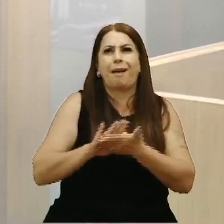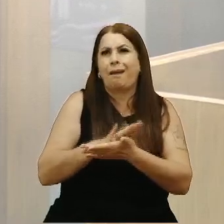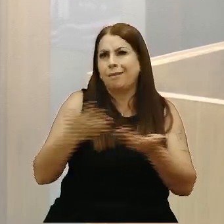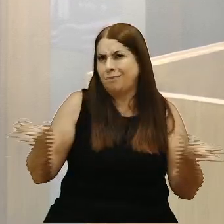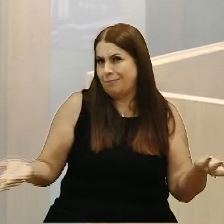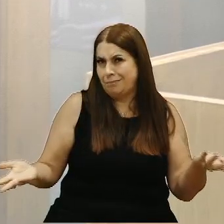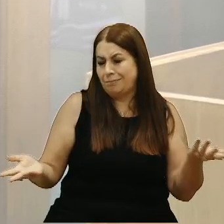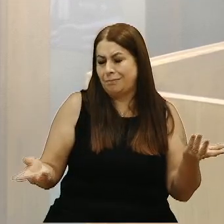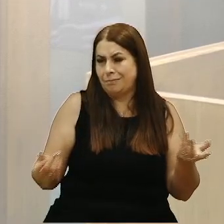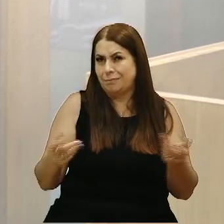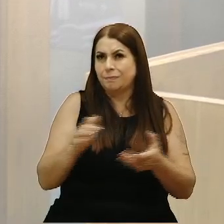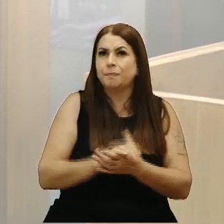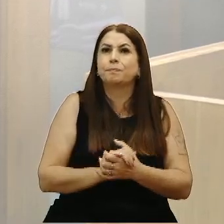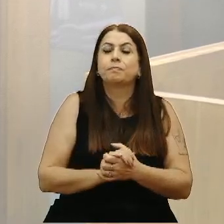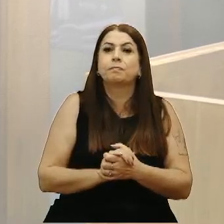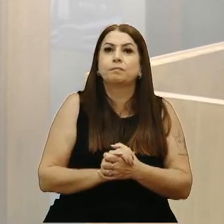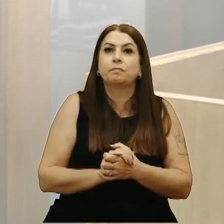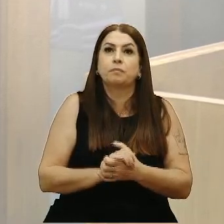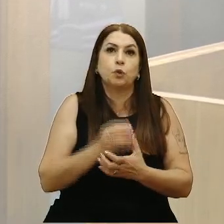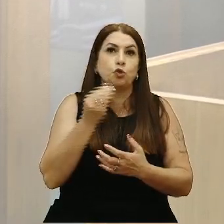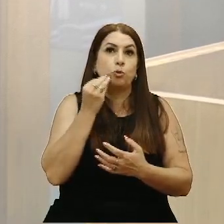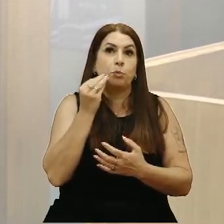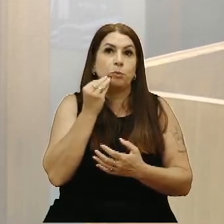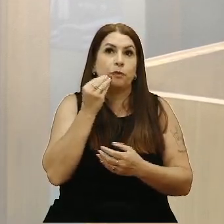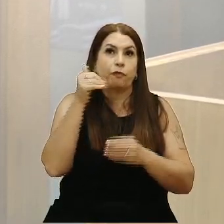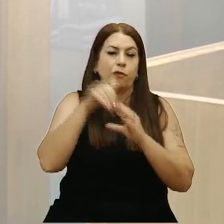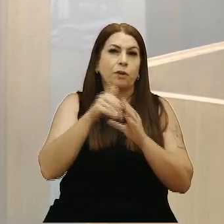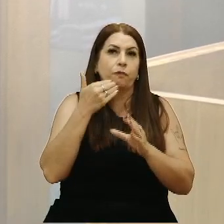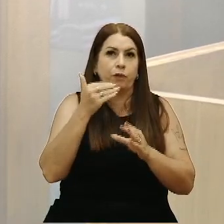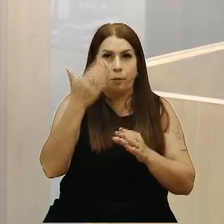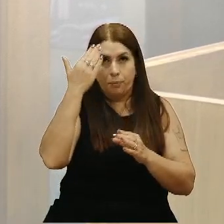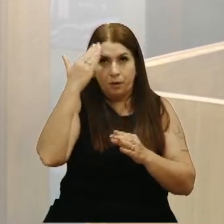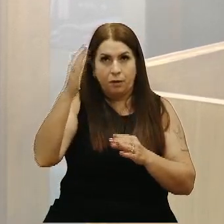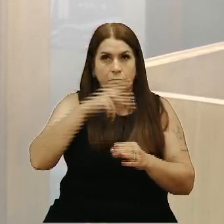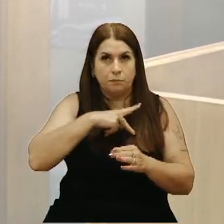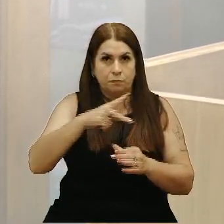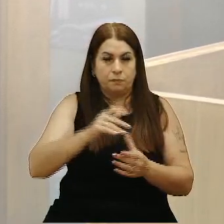para absolutamente nada. Obviamente vou votar favorável. Obrigado, presidente. Obrigado.